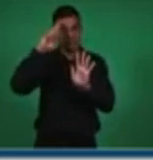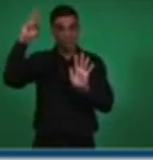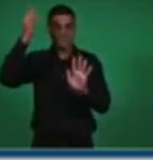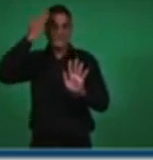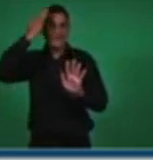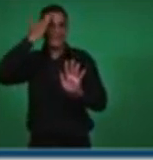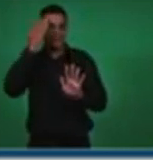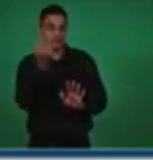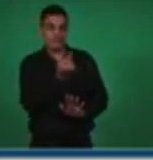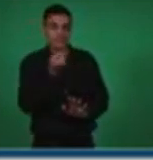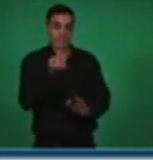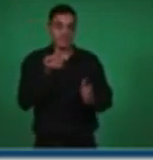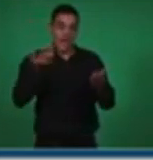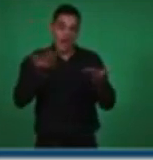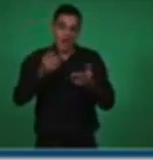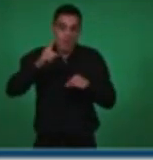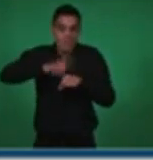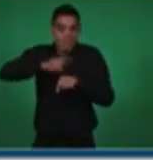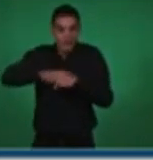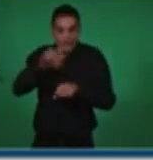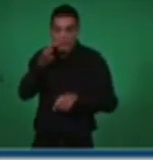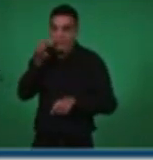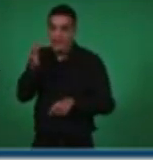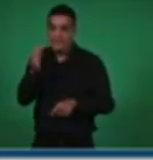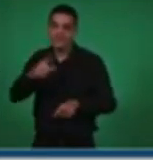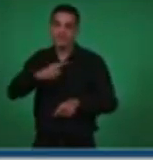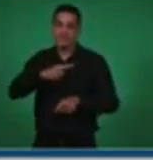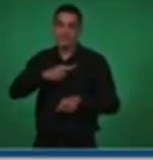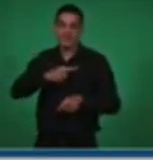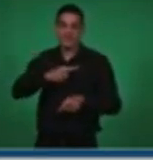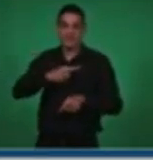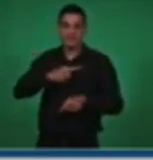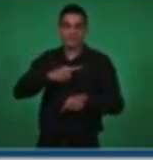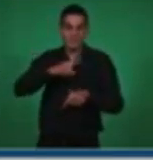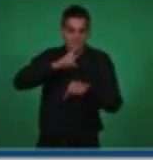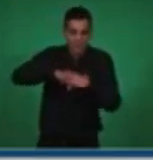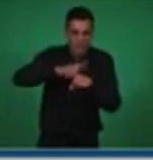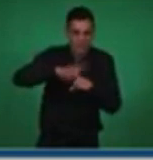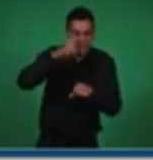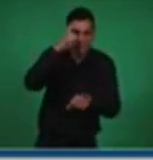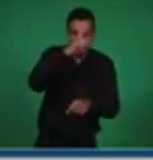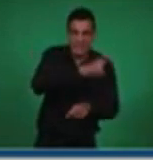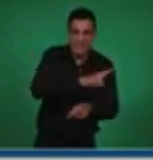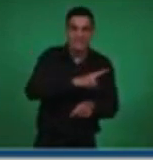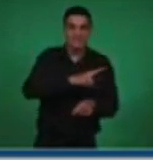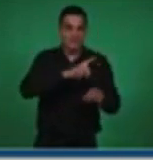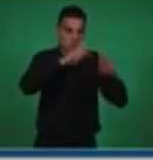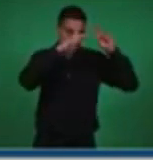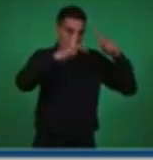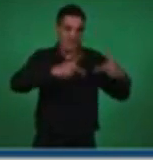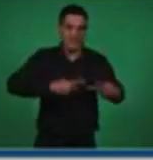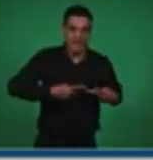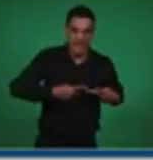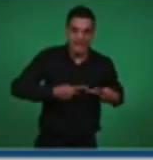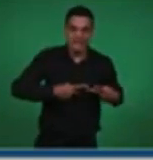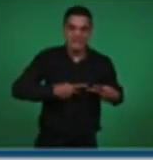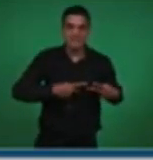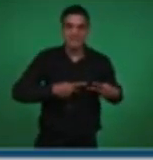enganosas, seriam dias trabalhosos, homens amantes de si mesmos, que a palavra do Senhor nos fala, todos